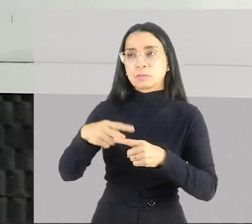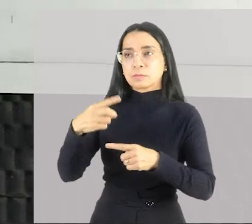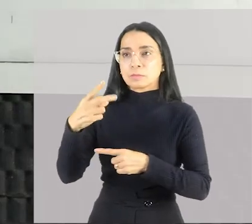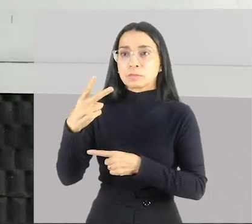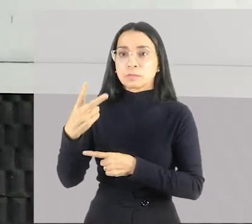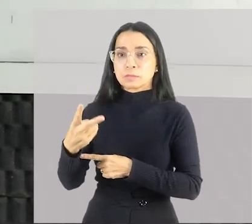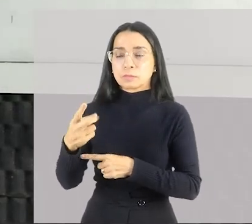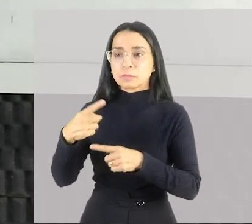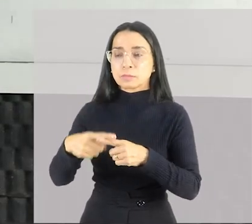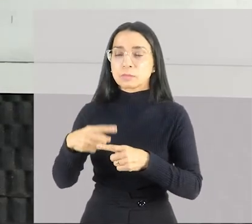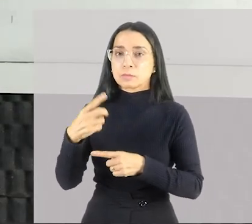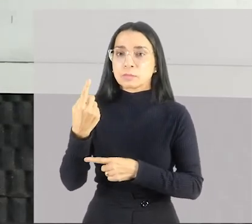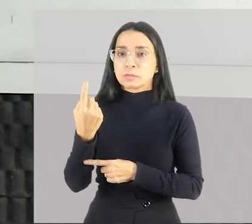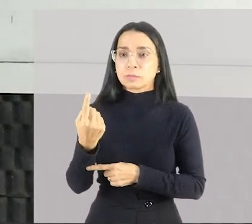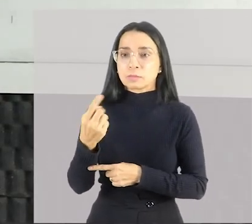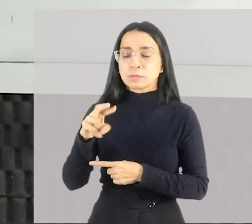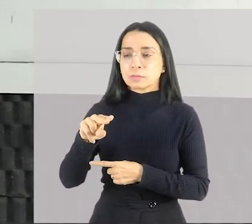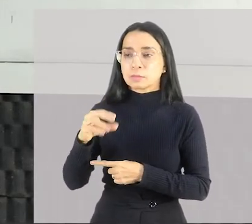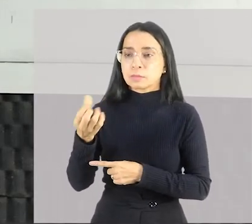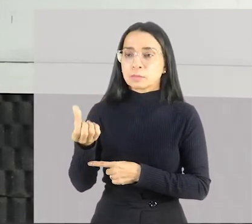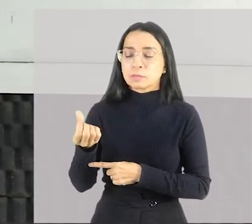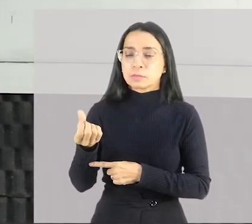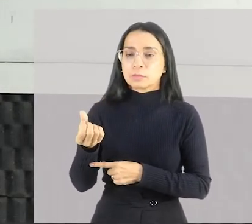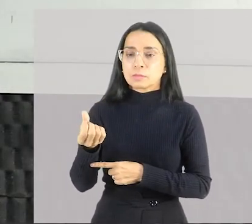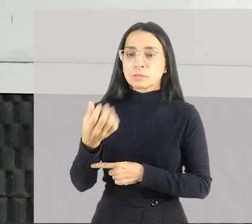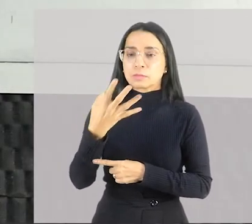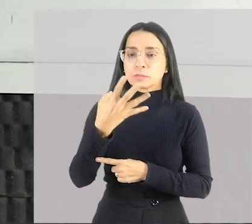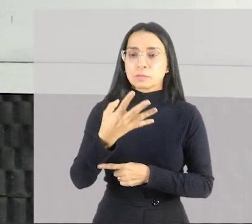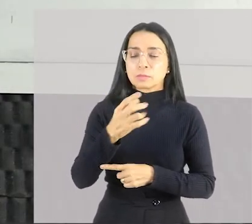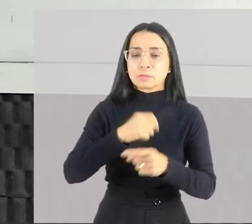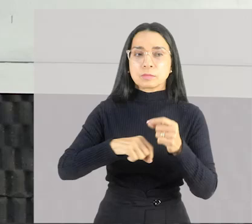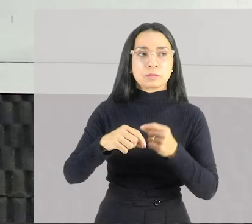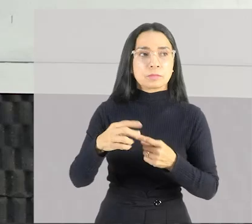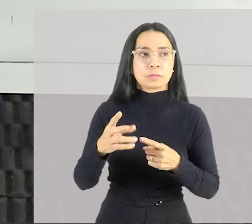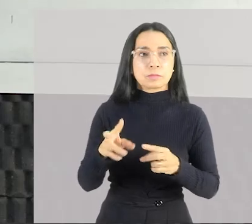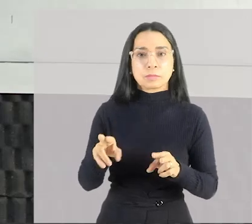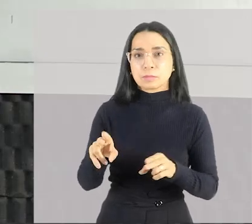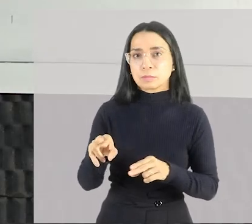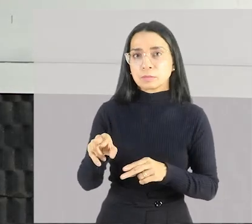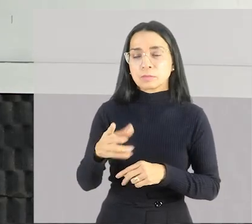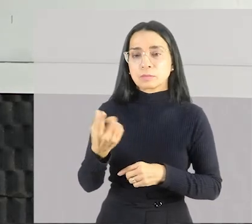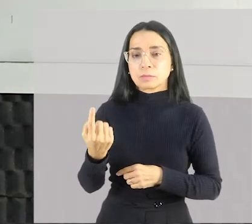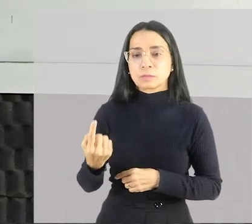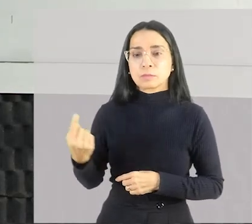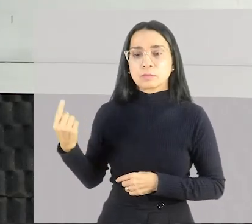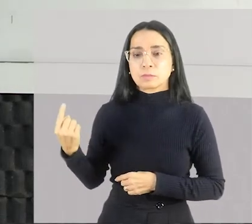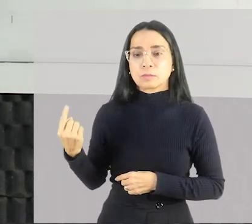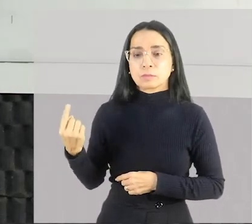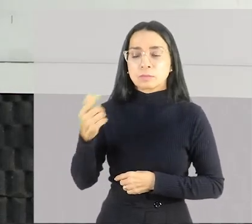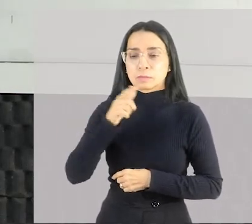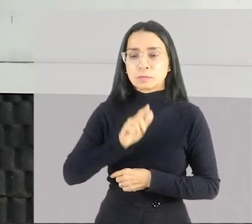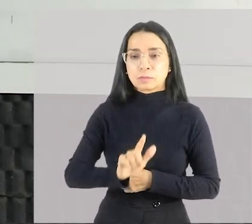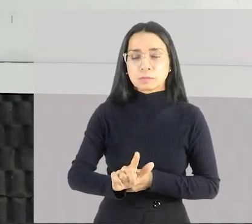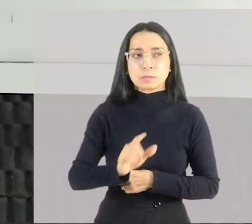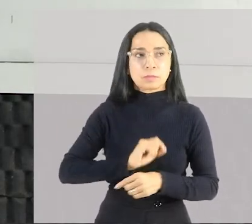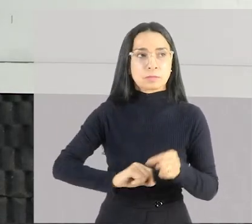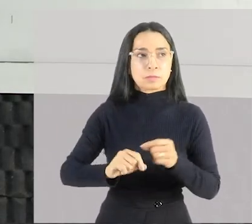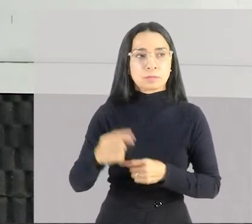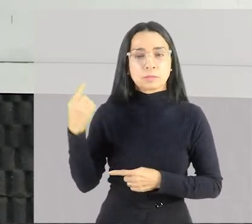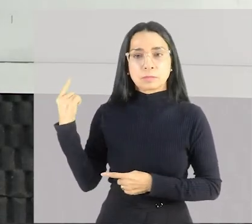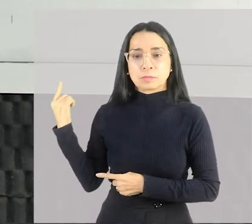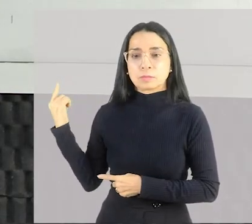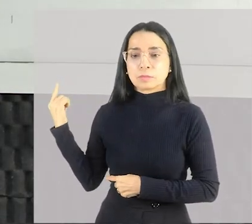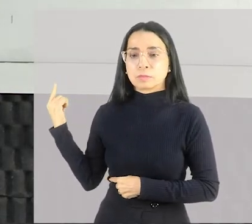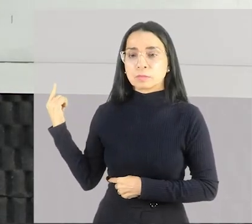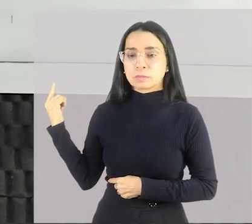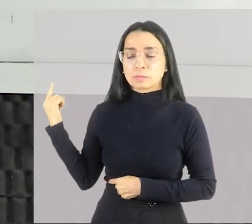1 que dá 6 3 fatorial é 6 e o 4 fatorial fica assim mesmo então você pode aqui cancelar esse